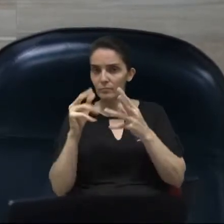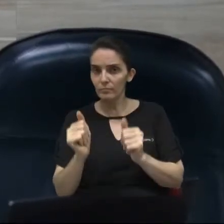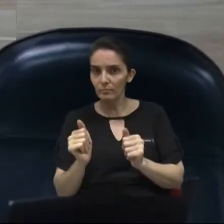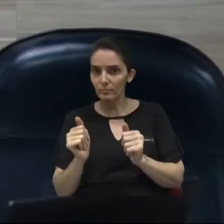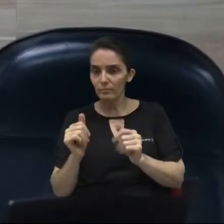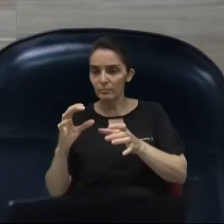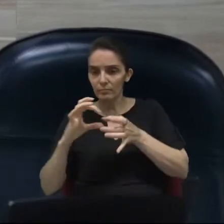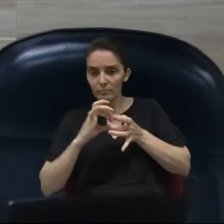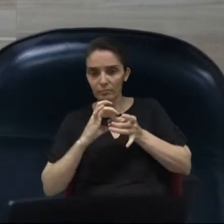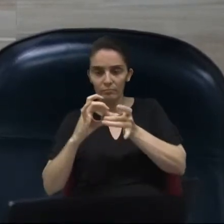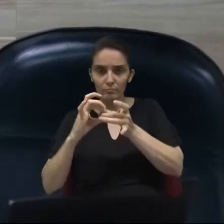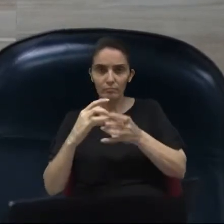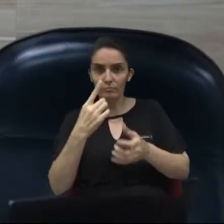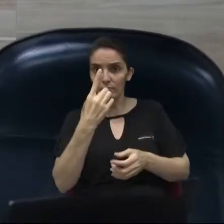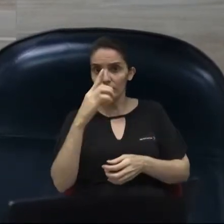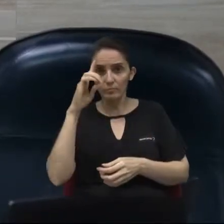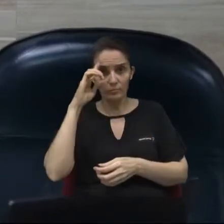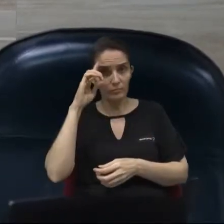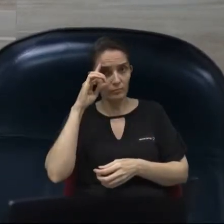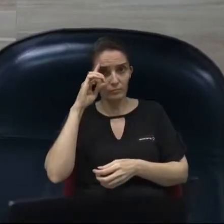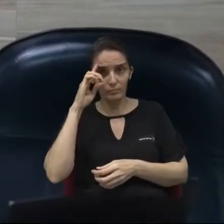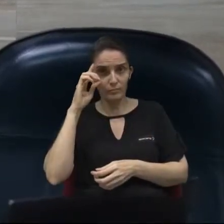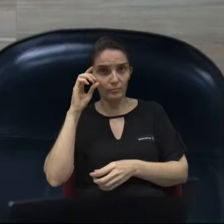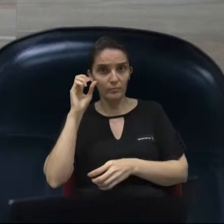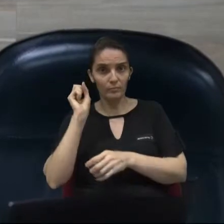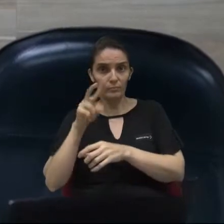menos de um dia está aqui.